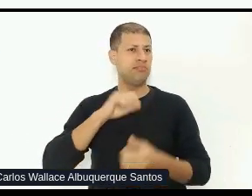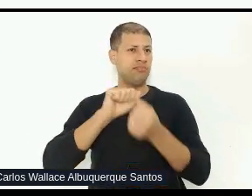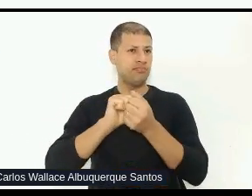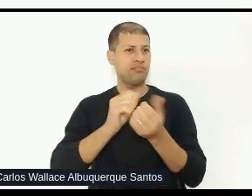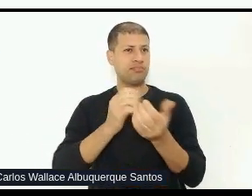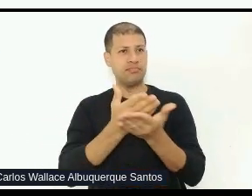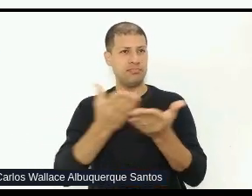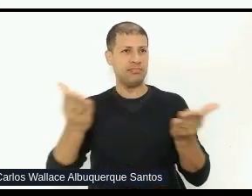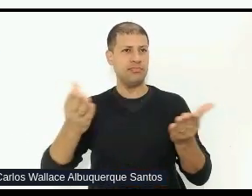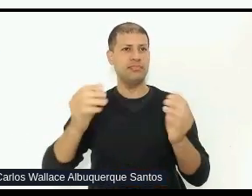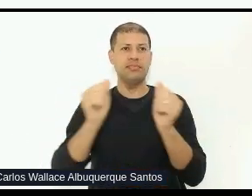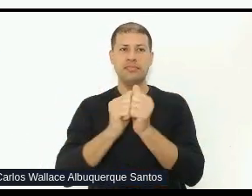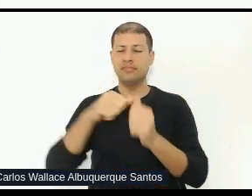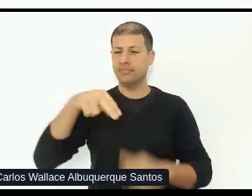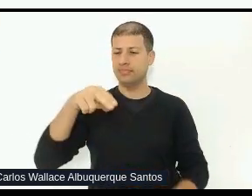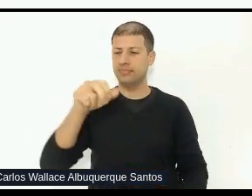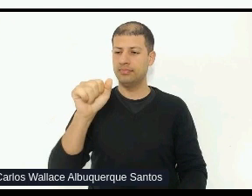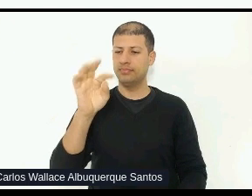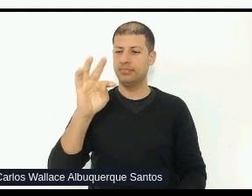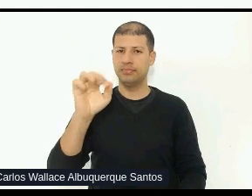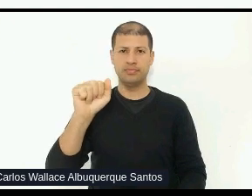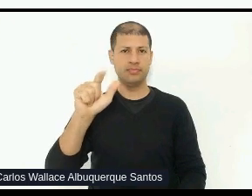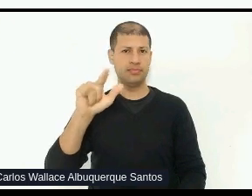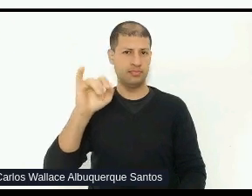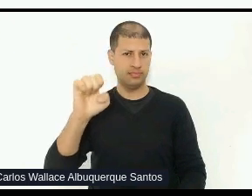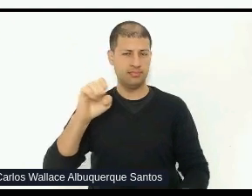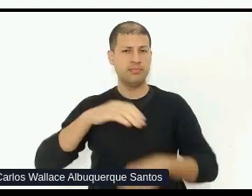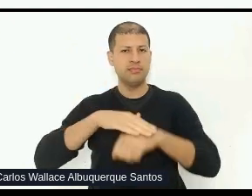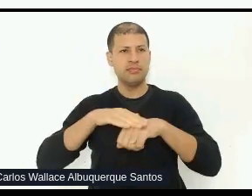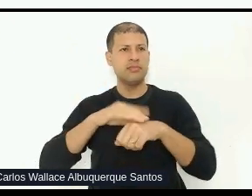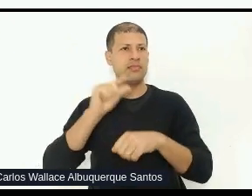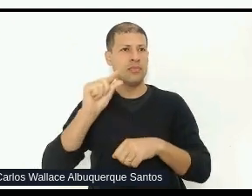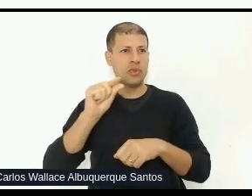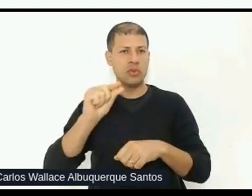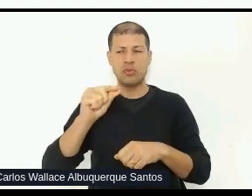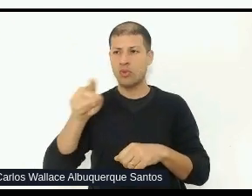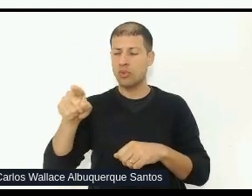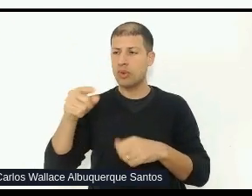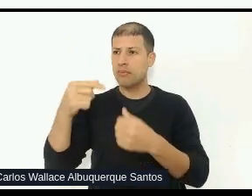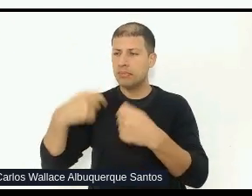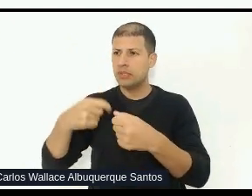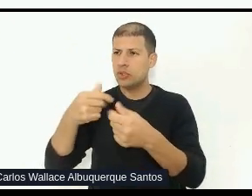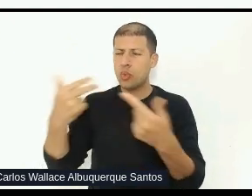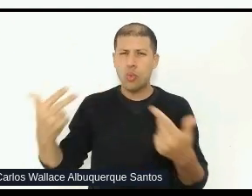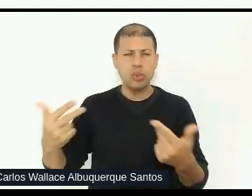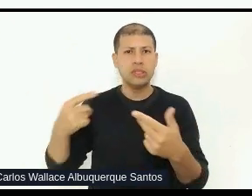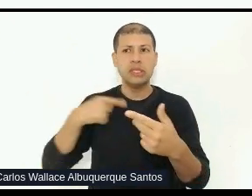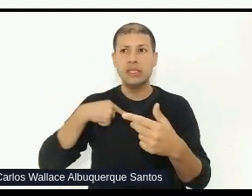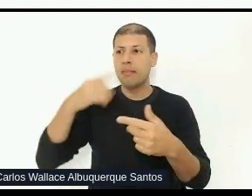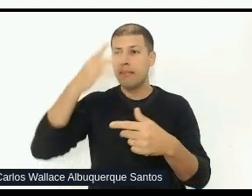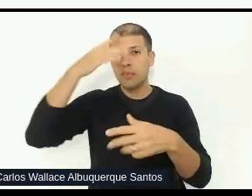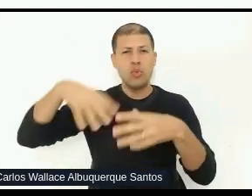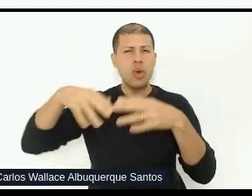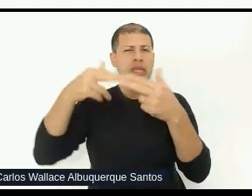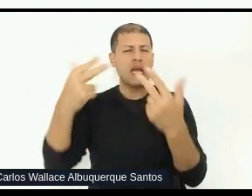com o Nathalie, para a gente poder conversar um pouco sobre como acolher demandas sobre diversidades que surgem na organização.